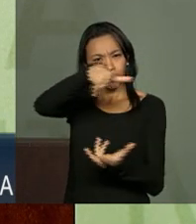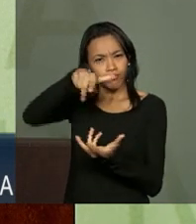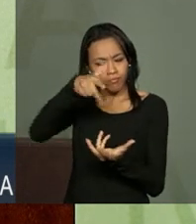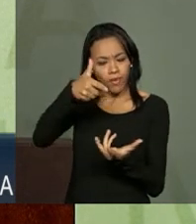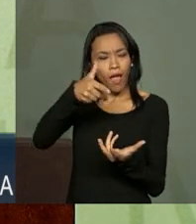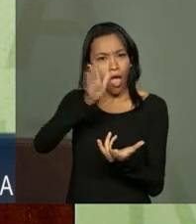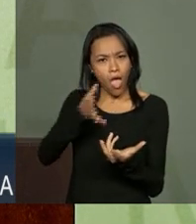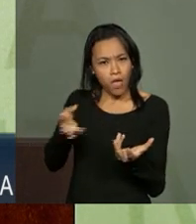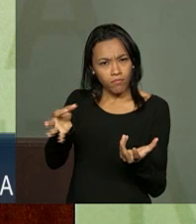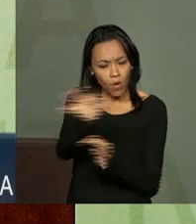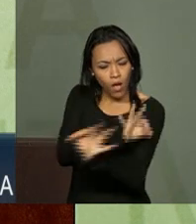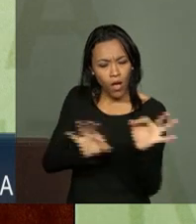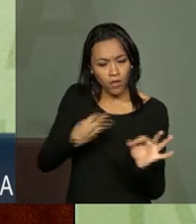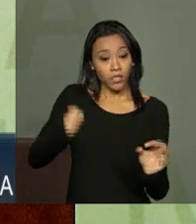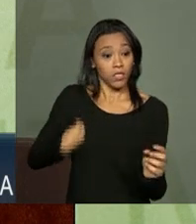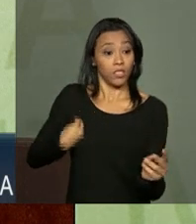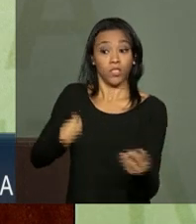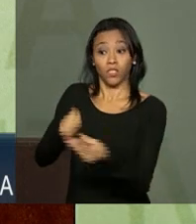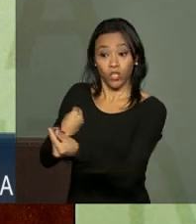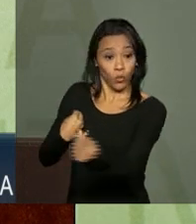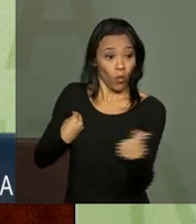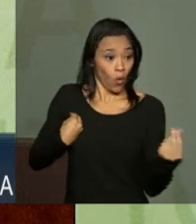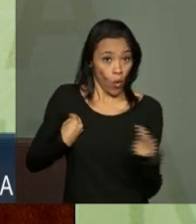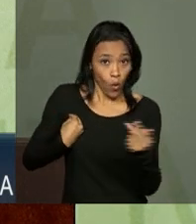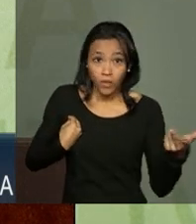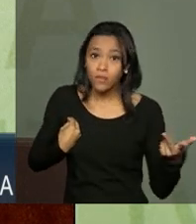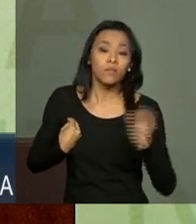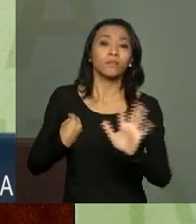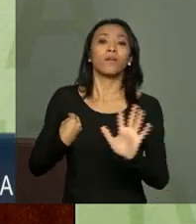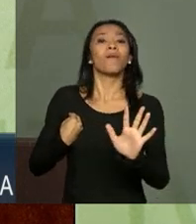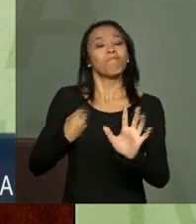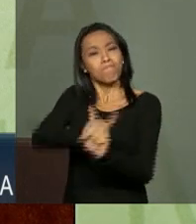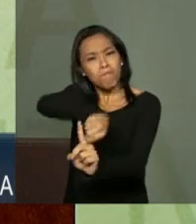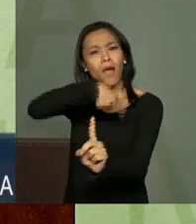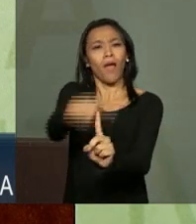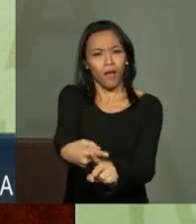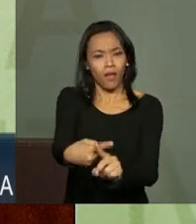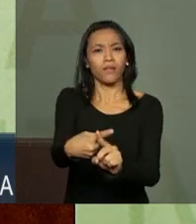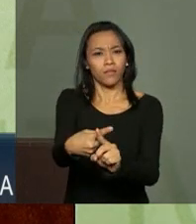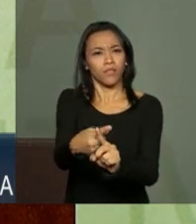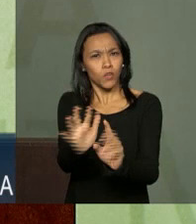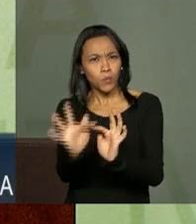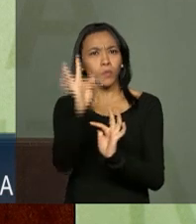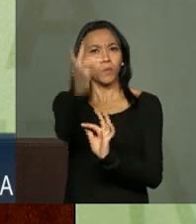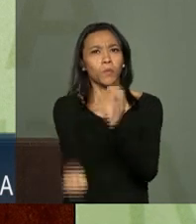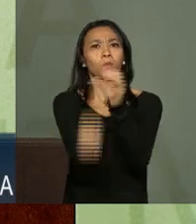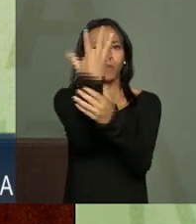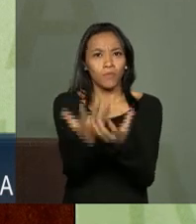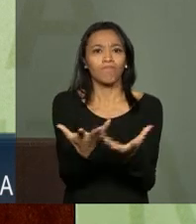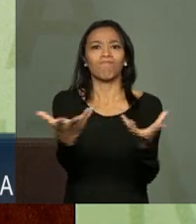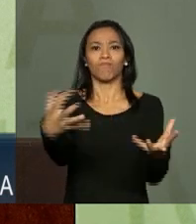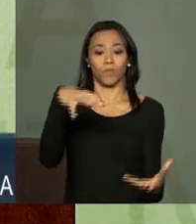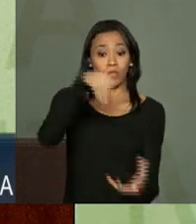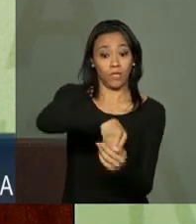que já existe, mas pelo que pode efetivamente existir. Nós